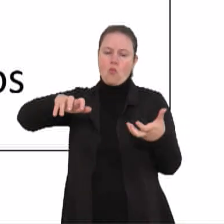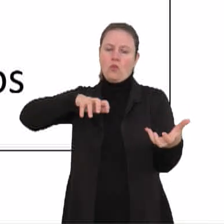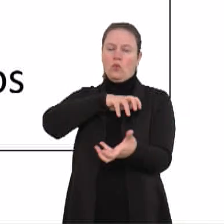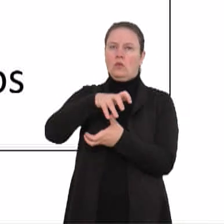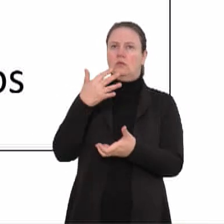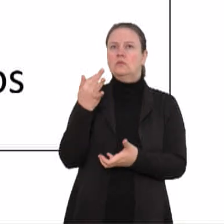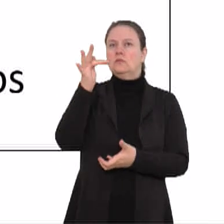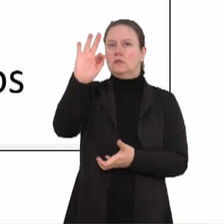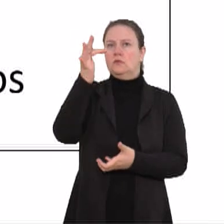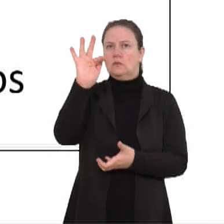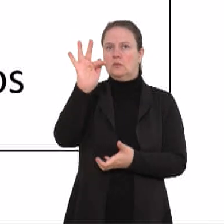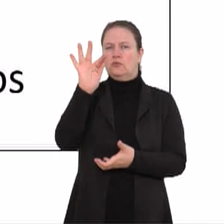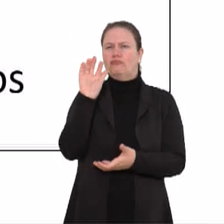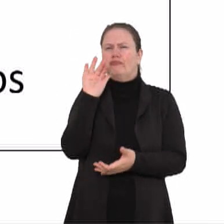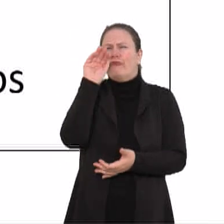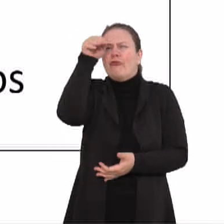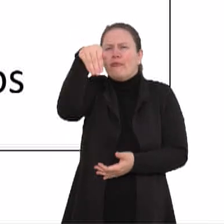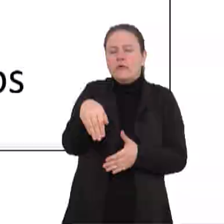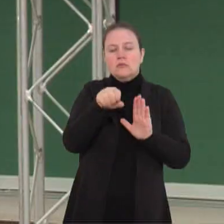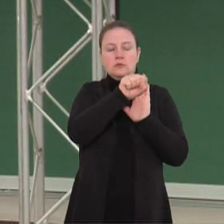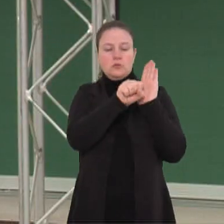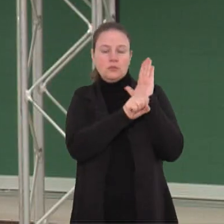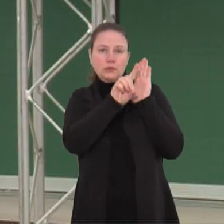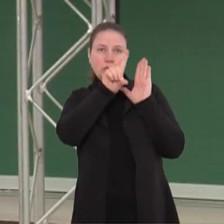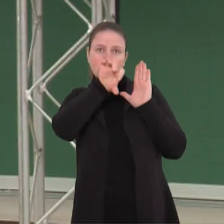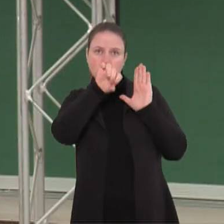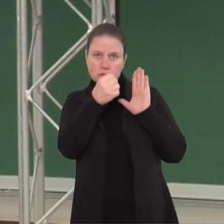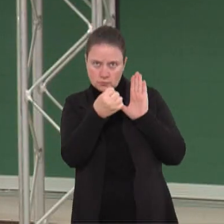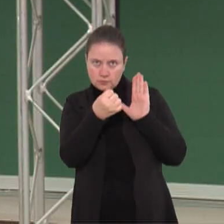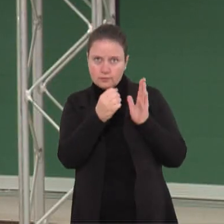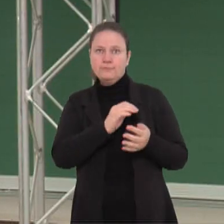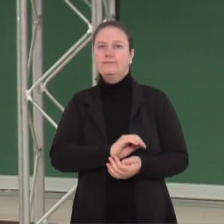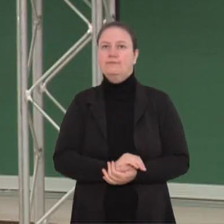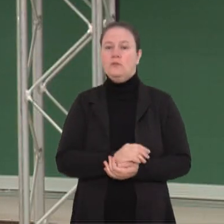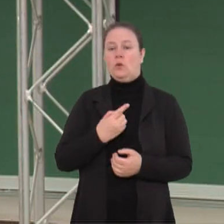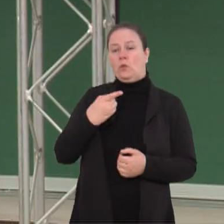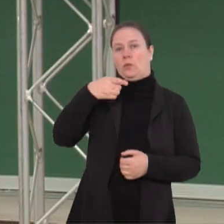Francesa, lá no final do século XVIII, em